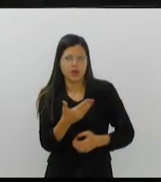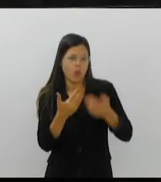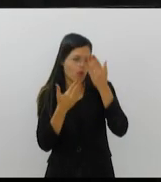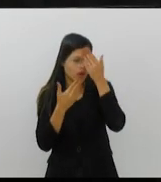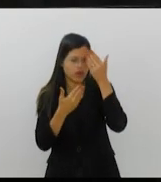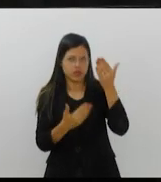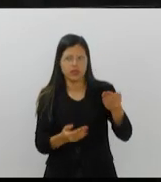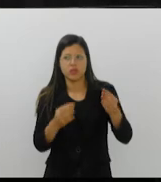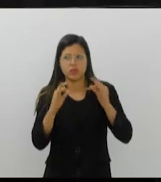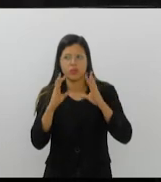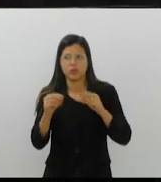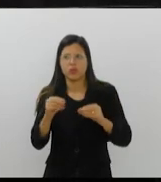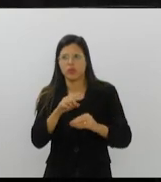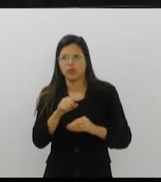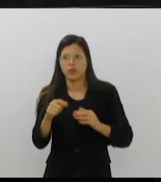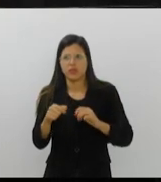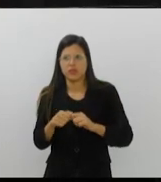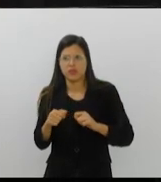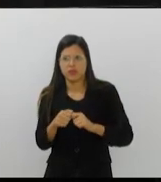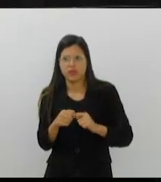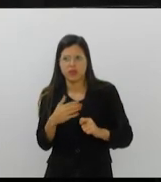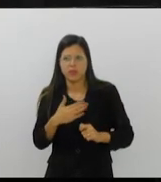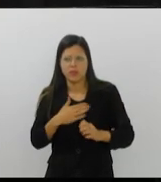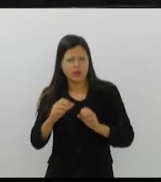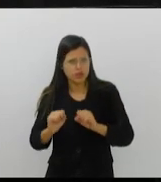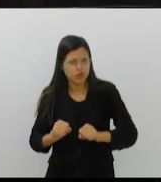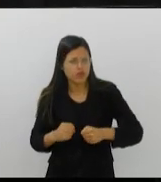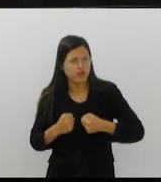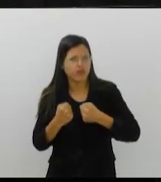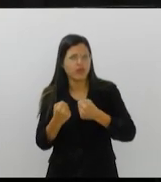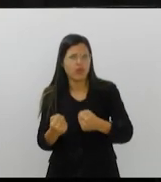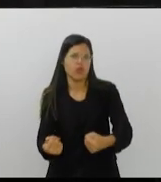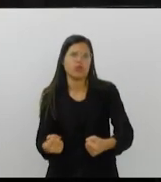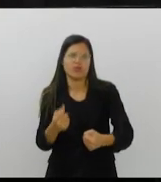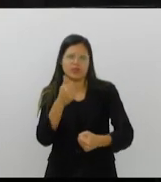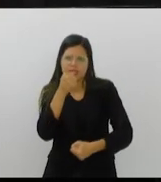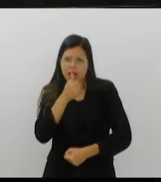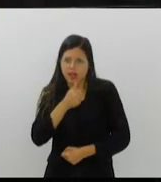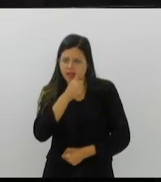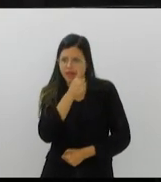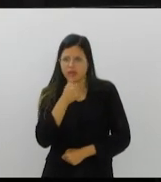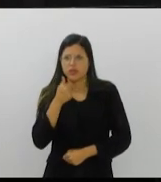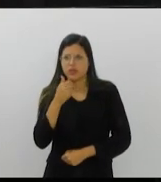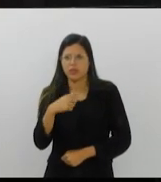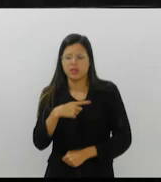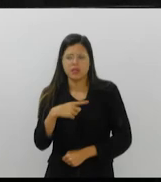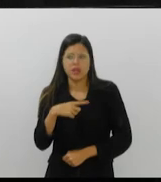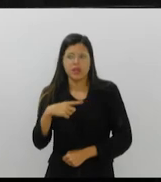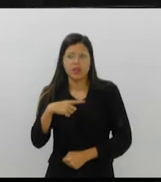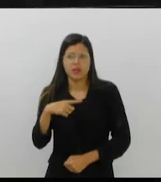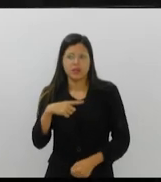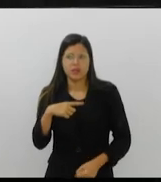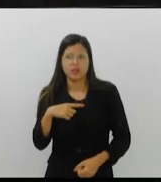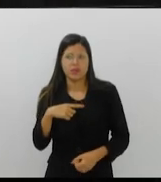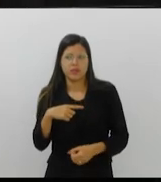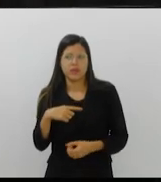tudo que vocês fizeram por mim, por toda a dedicação, por todo o sacrifício, quando muitas das vezes vocês abriam mão de si